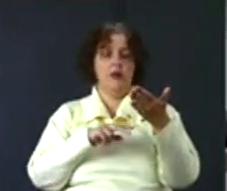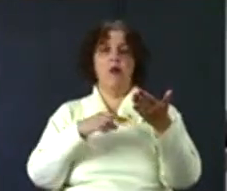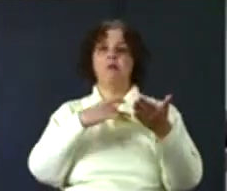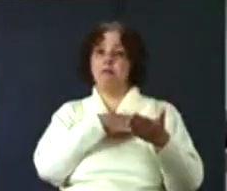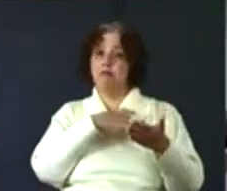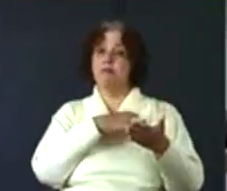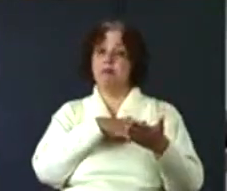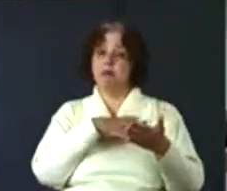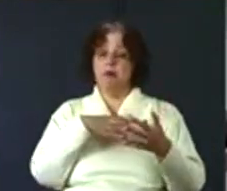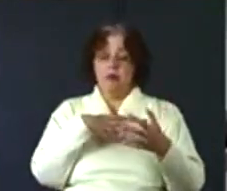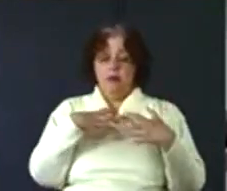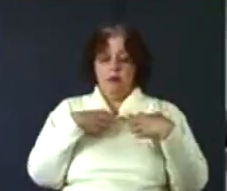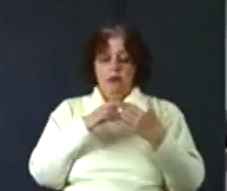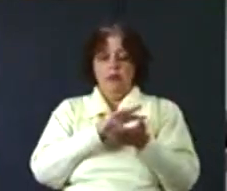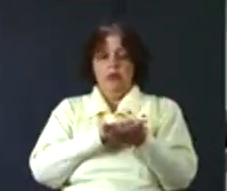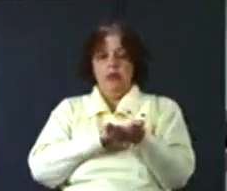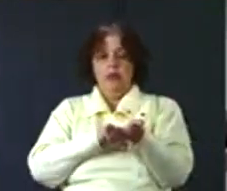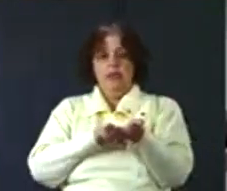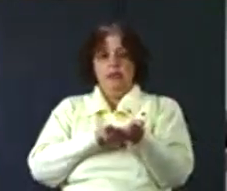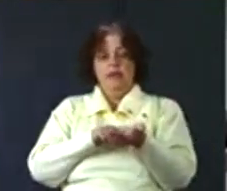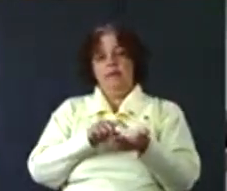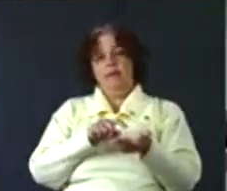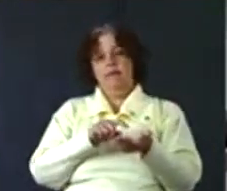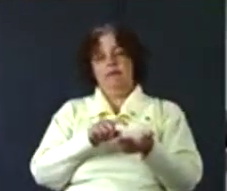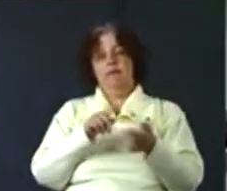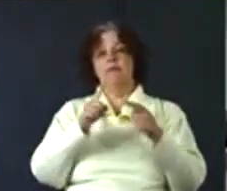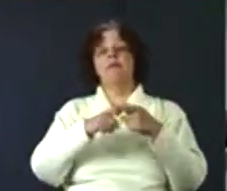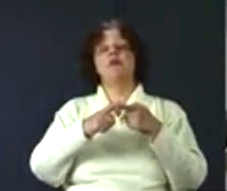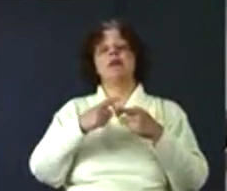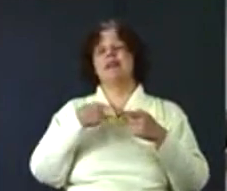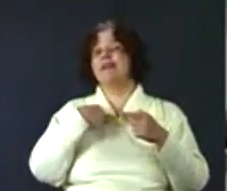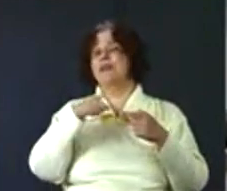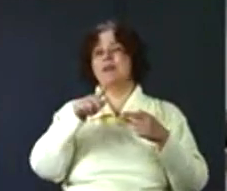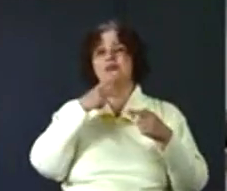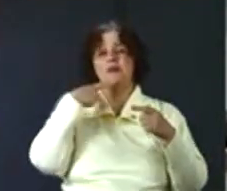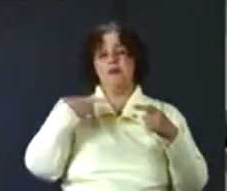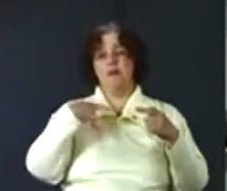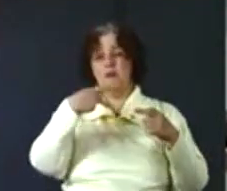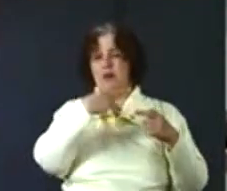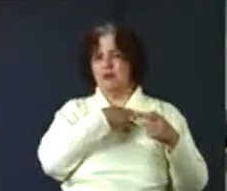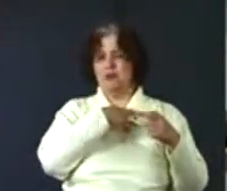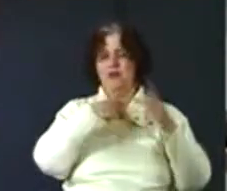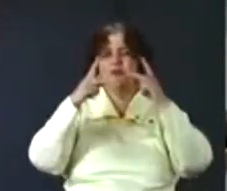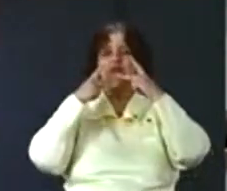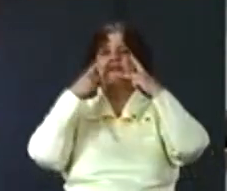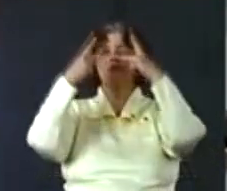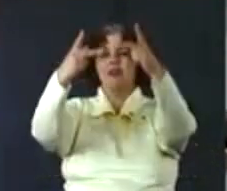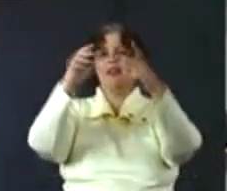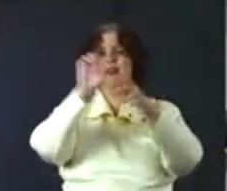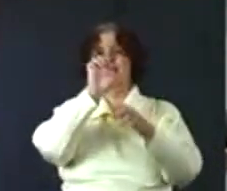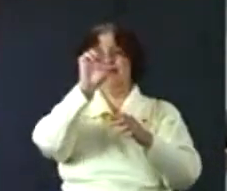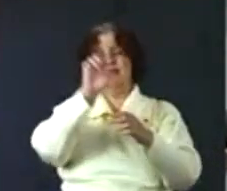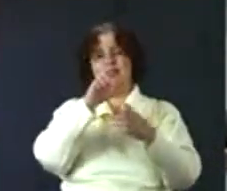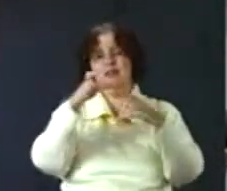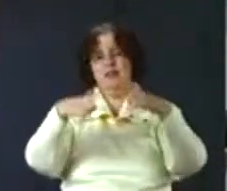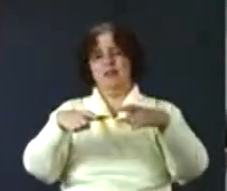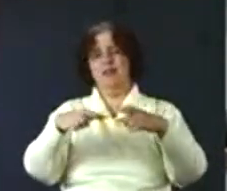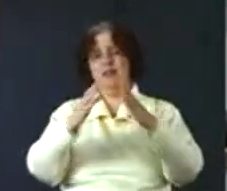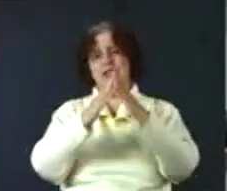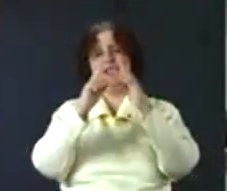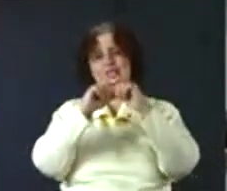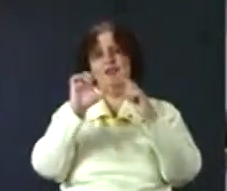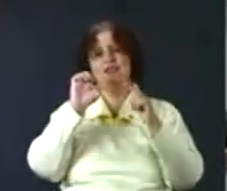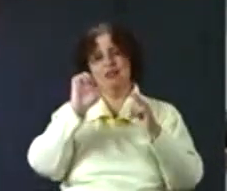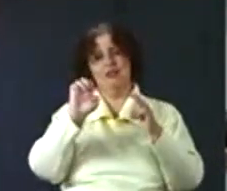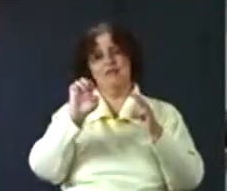isso, que a mensagem não era apenas para o pastor transmitir aos membros da igreja de Esmirna, mas a mensagem também era para